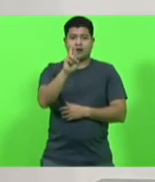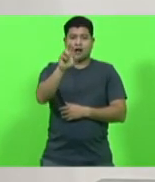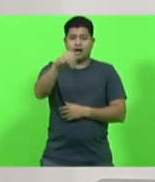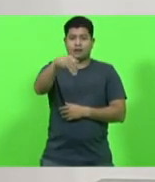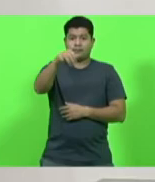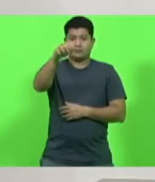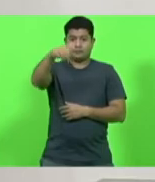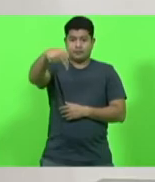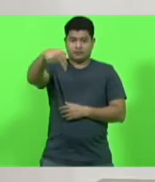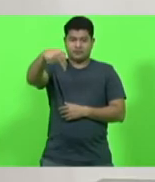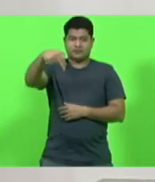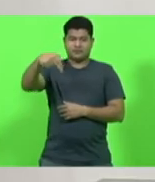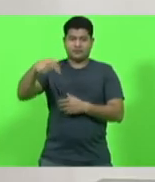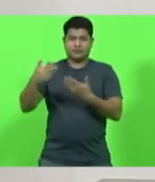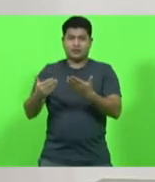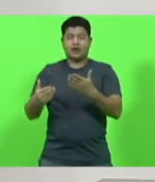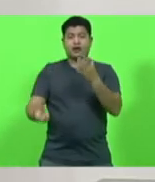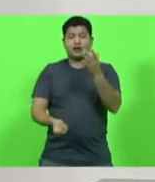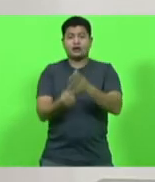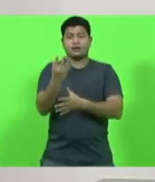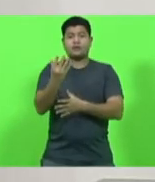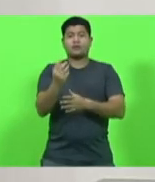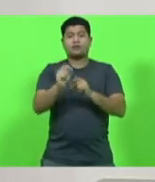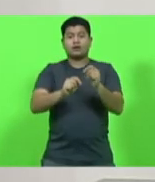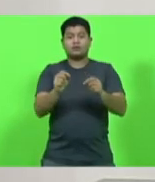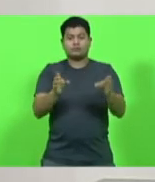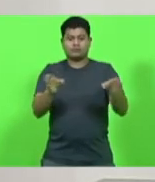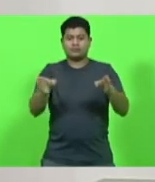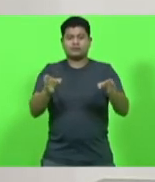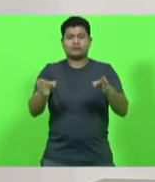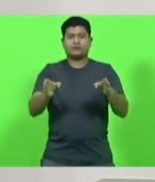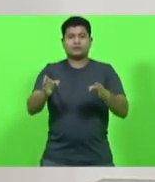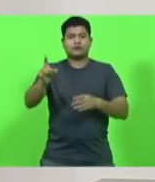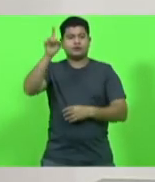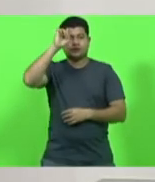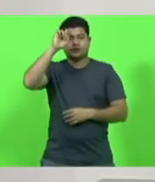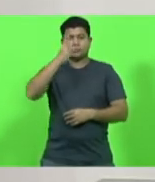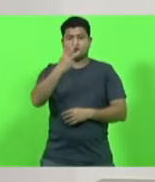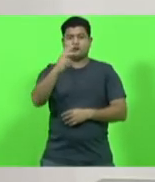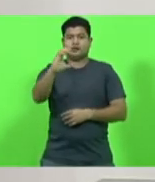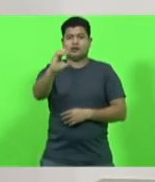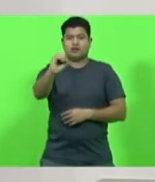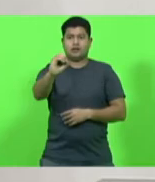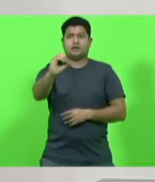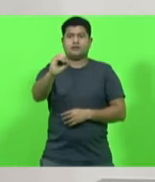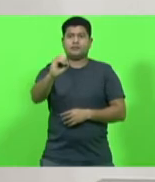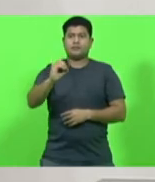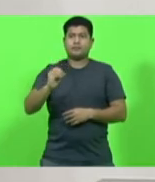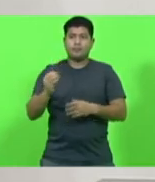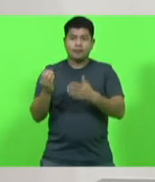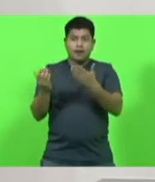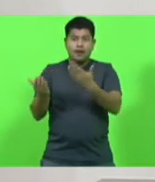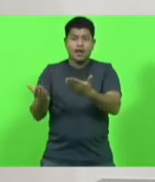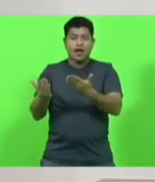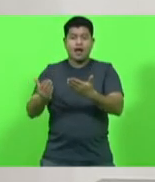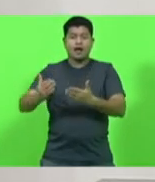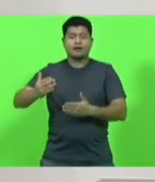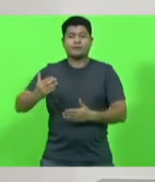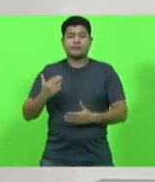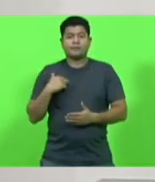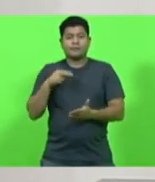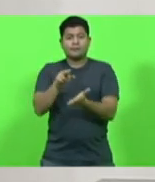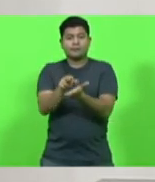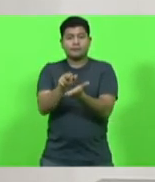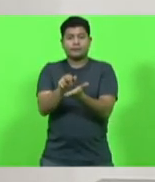que estabeleceu aqui exatamente isso, um prazo de 30 dias para que o paciente oncológico